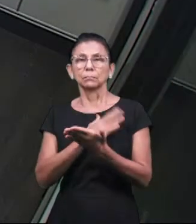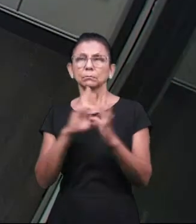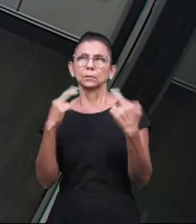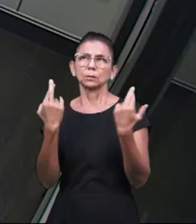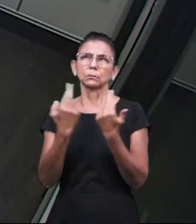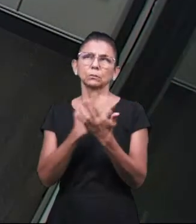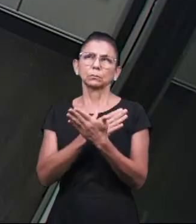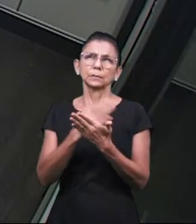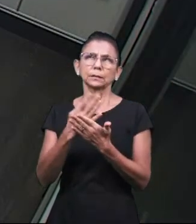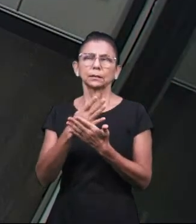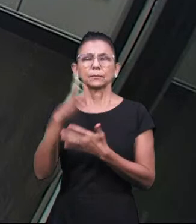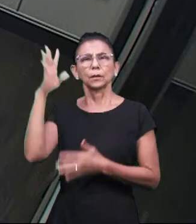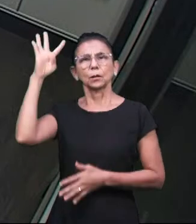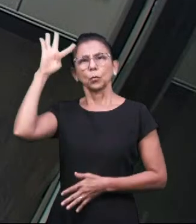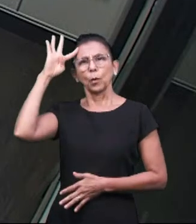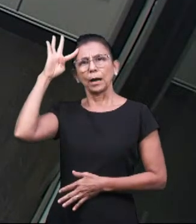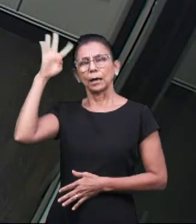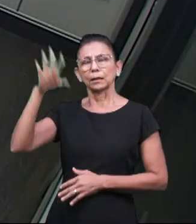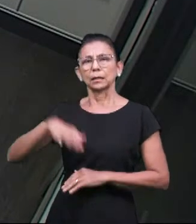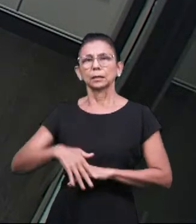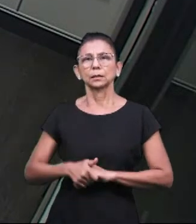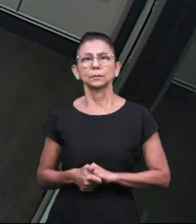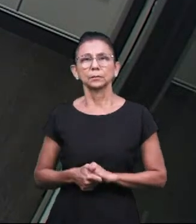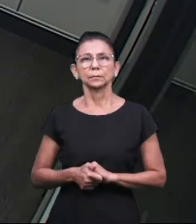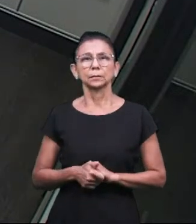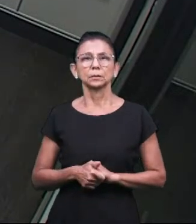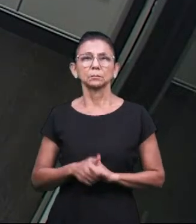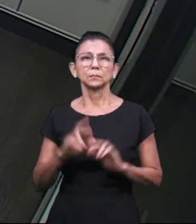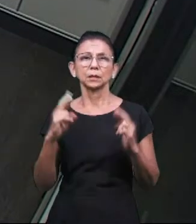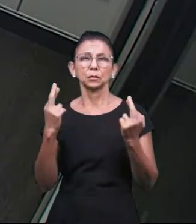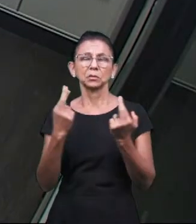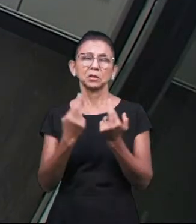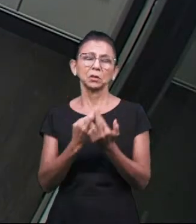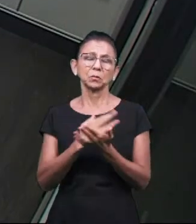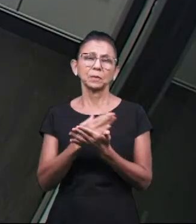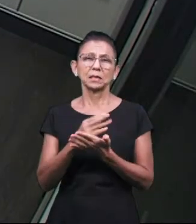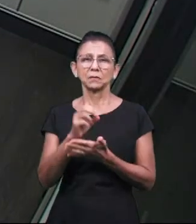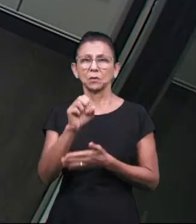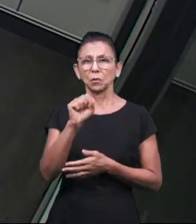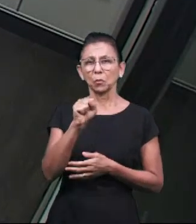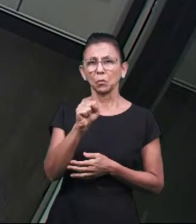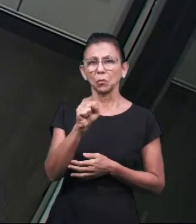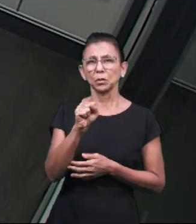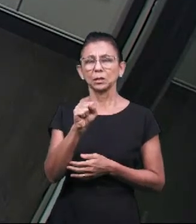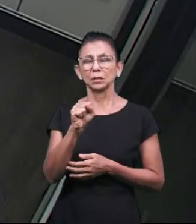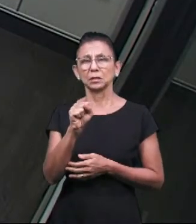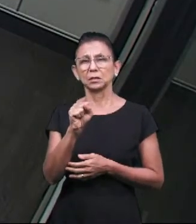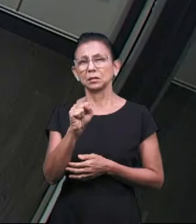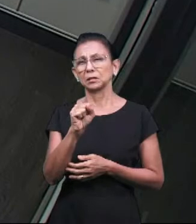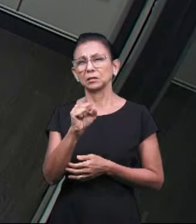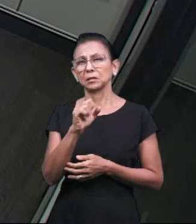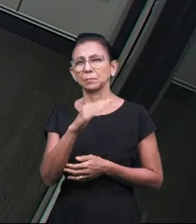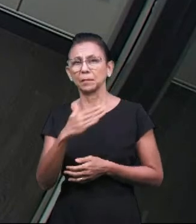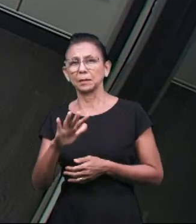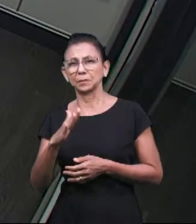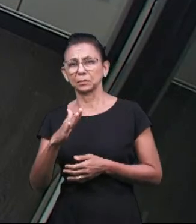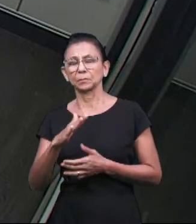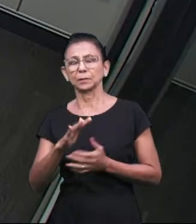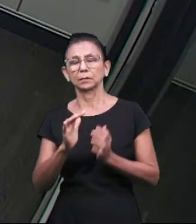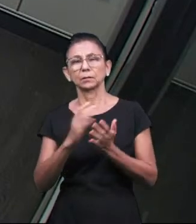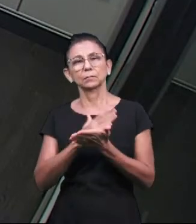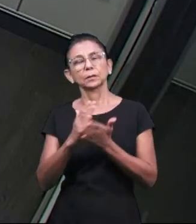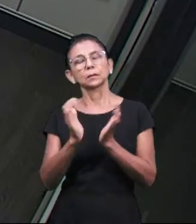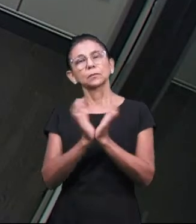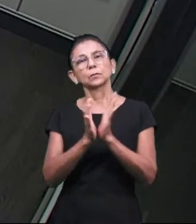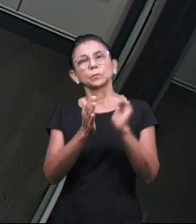por volta de 8h15, 8h20, 8h30, começava a reunião do grupo de intercessão. Naquela época a gente podia, era